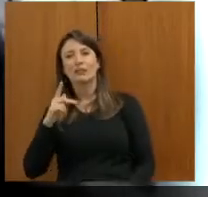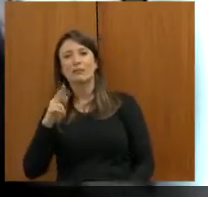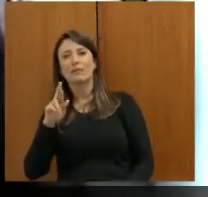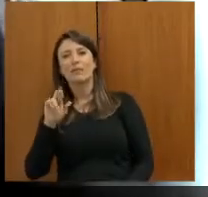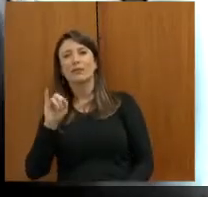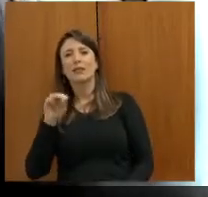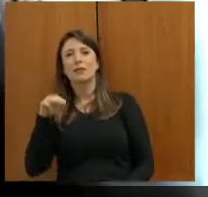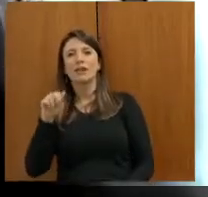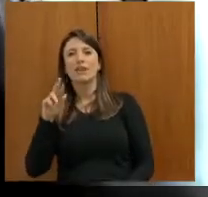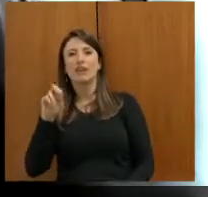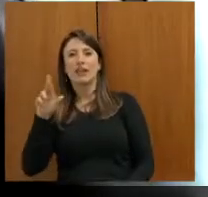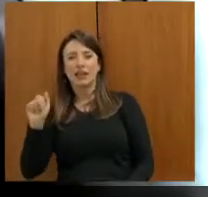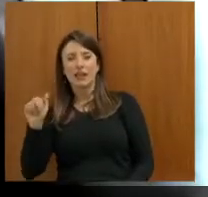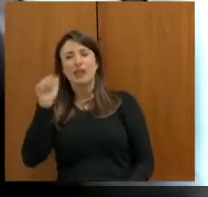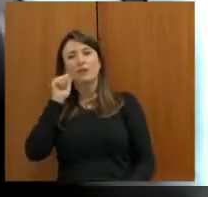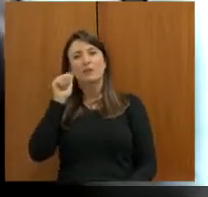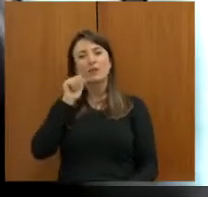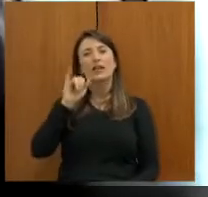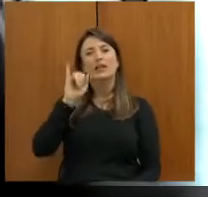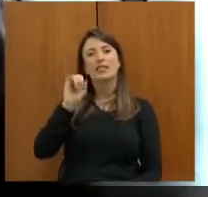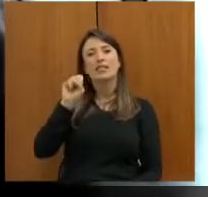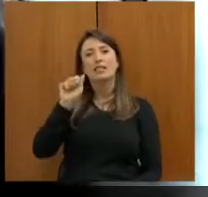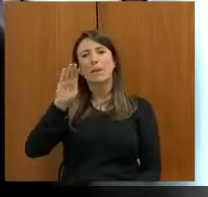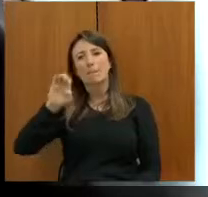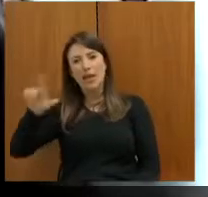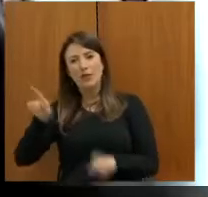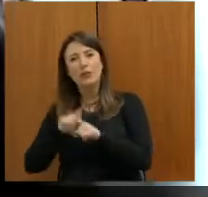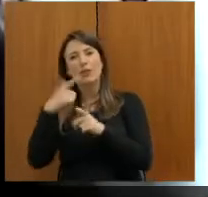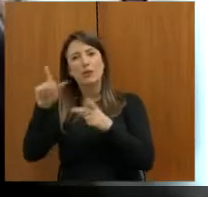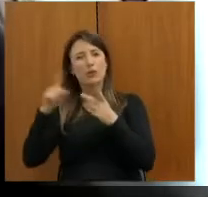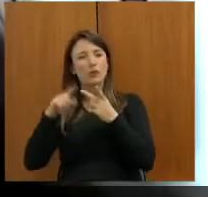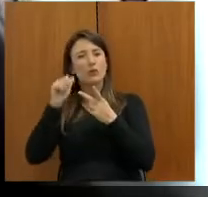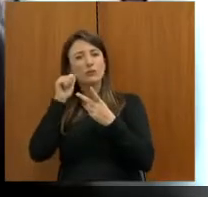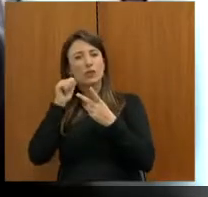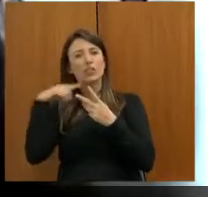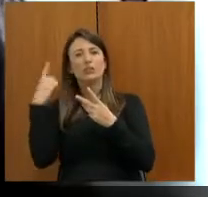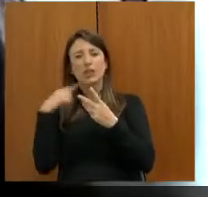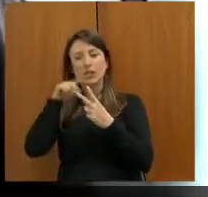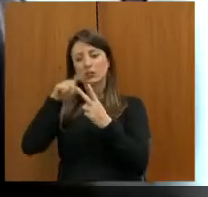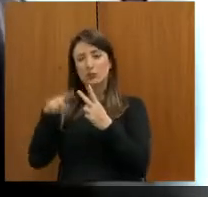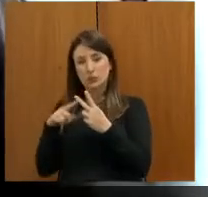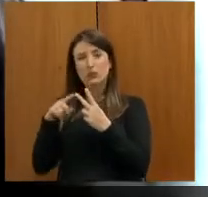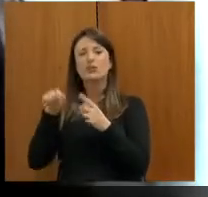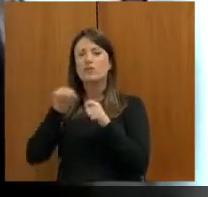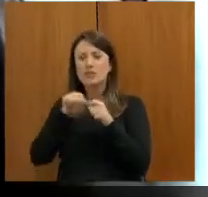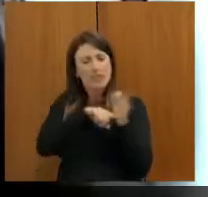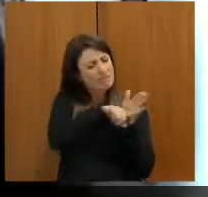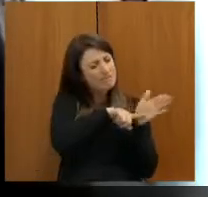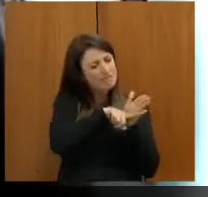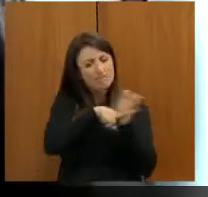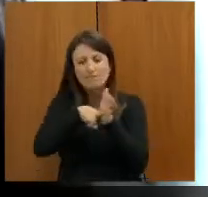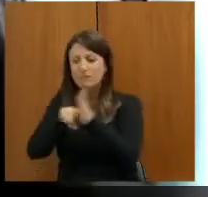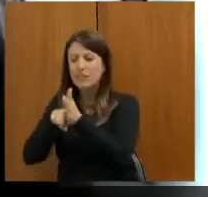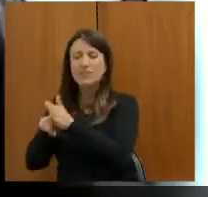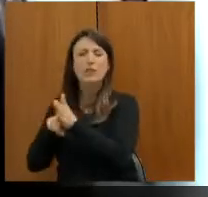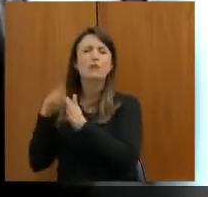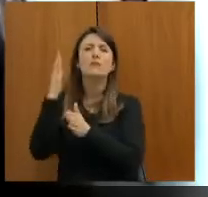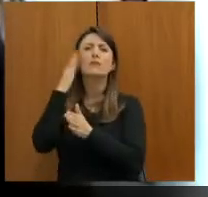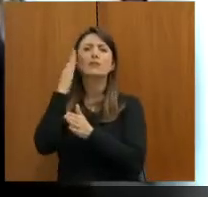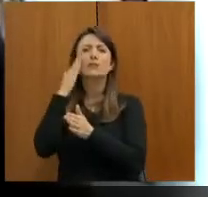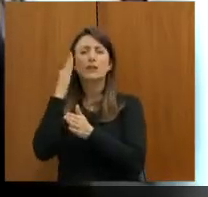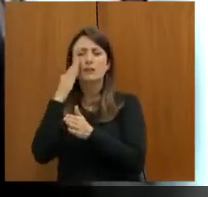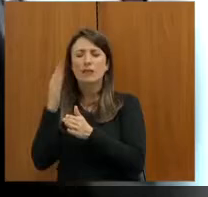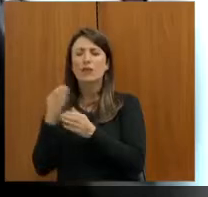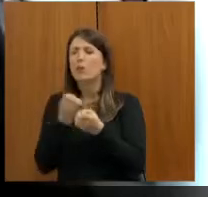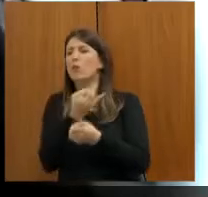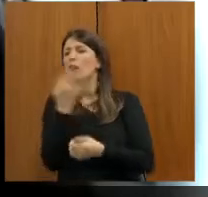Isabel Braga e a outra advogada chama Milla Cabral que elas fizeram investigação justamente sobre quantas de